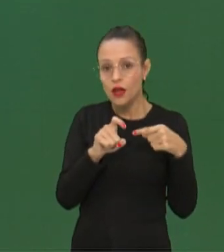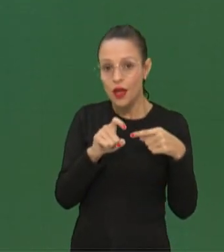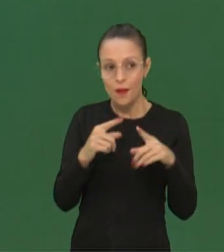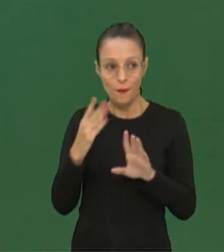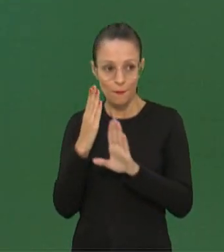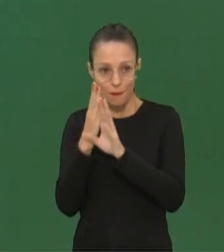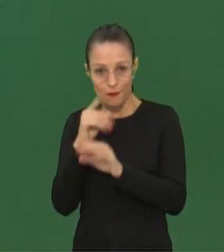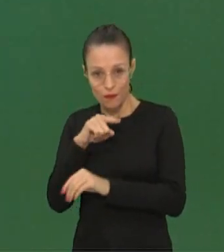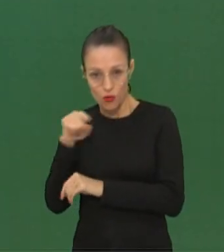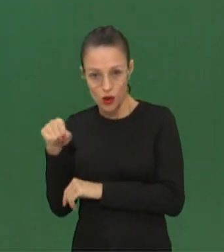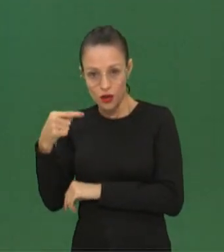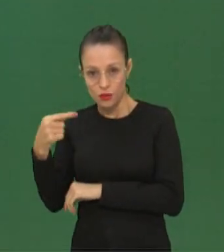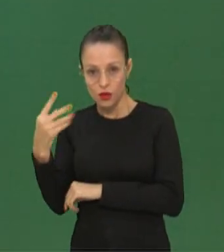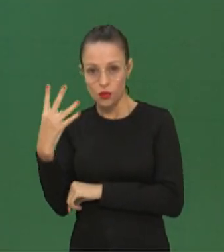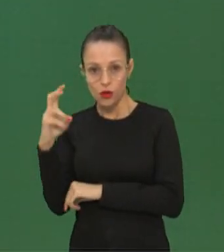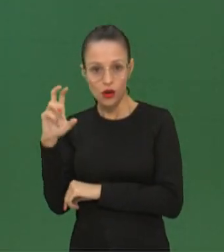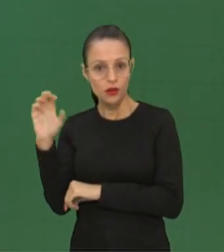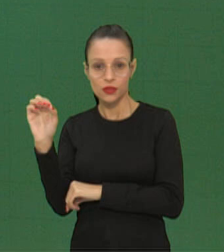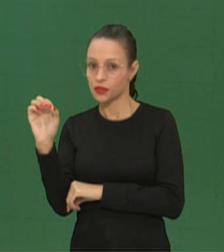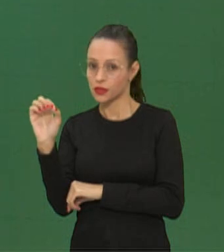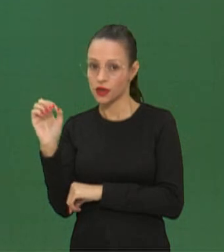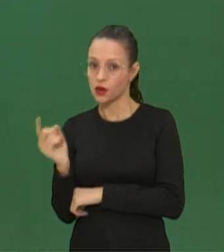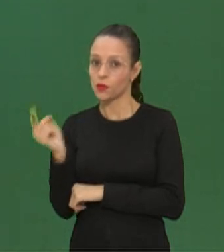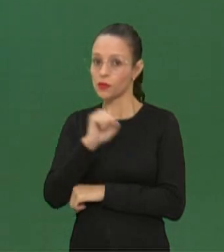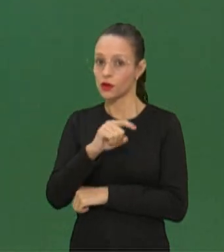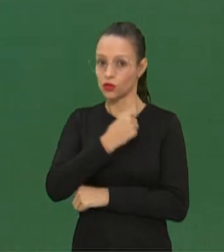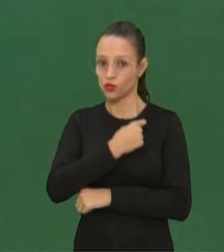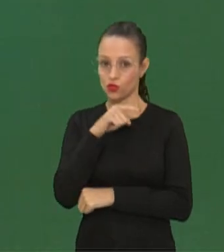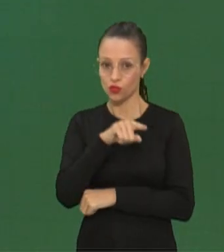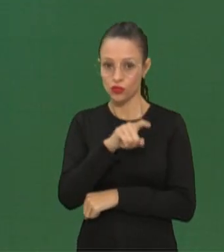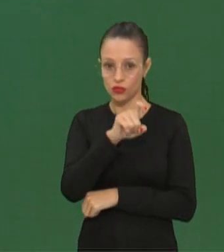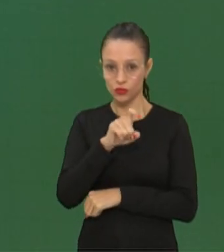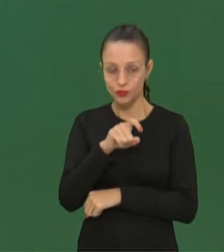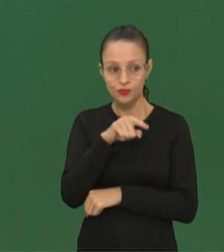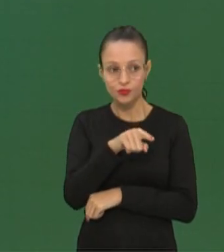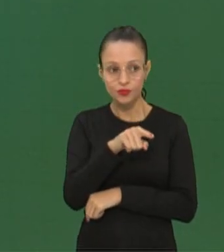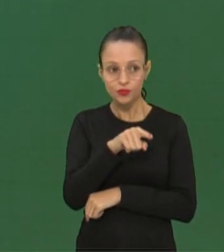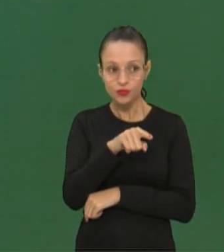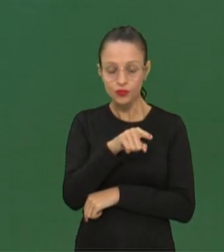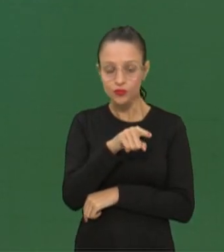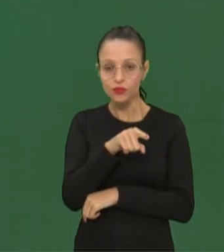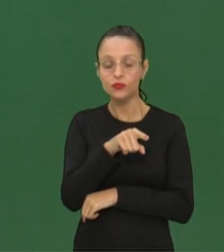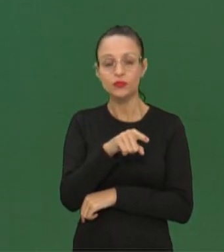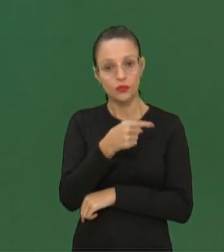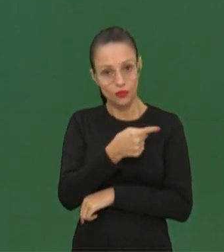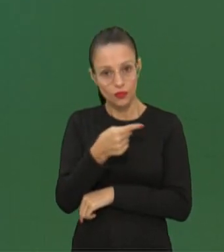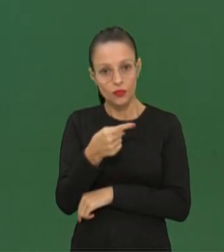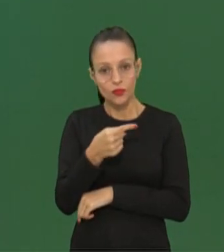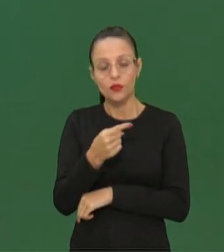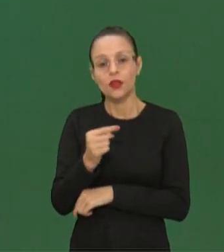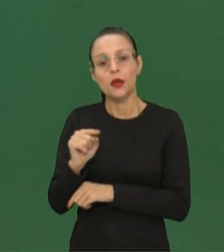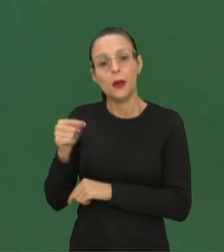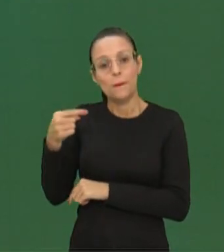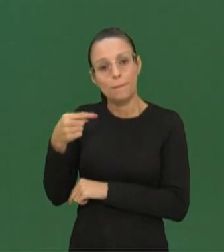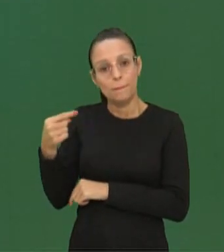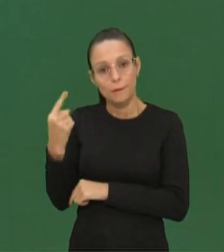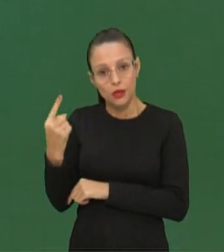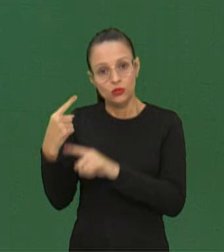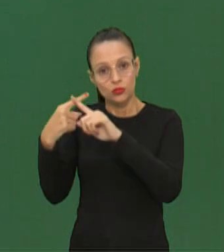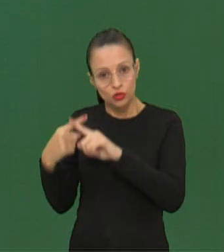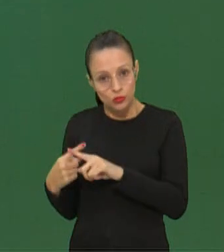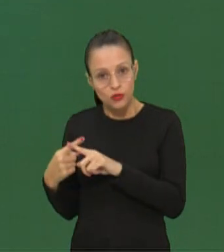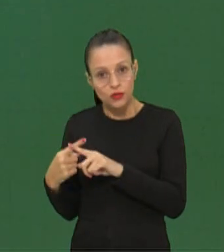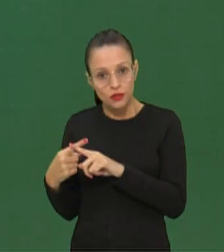menos 4.500. Eu estou falando do coeficiente do x. O coeficiente do x é negativo, então você multiplica por menos 1. Vamos falar direito,